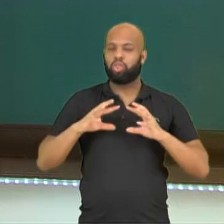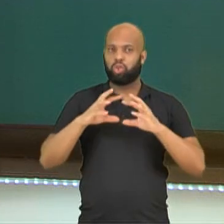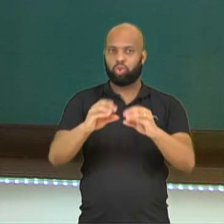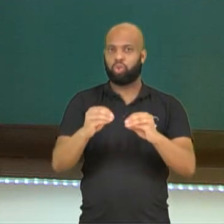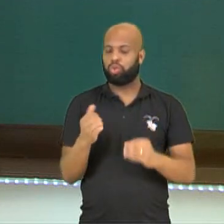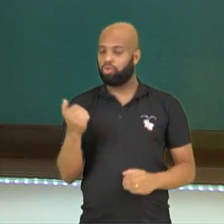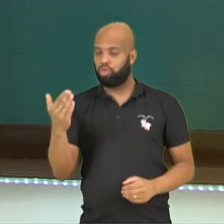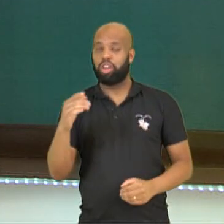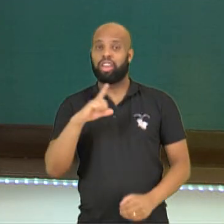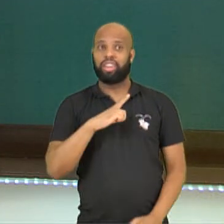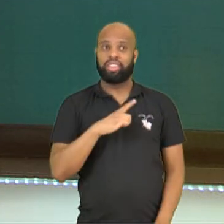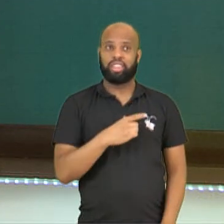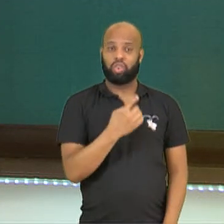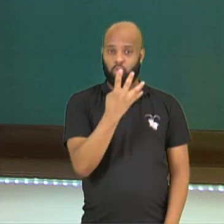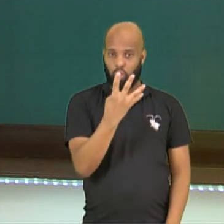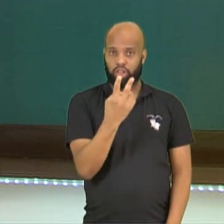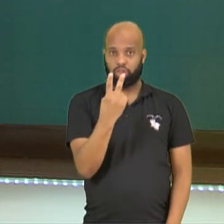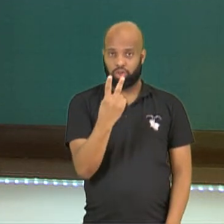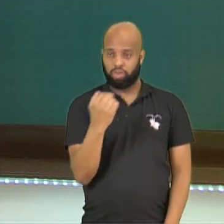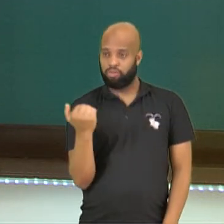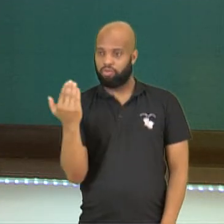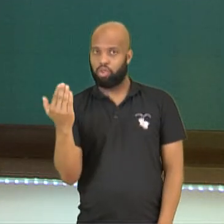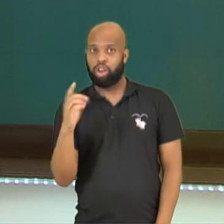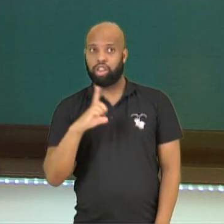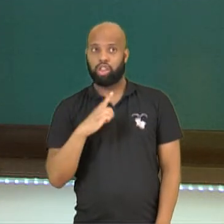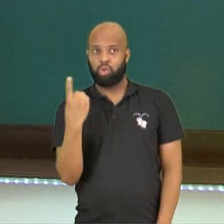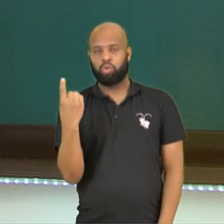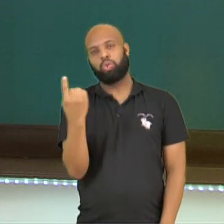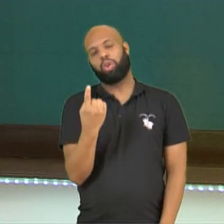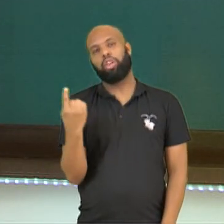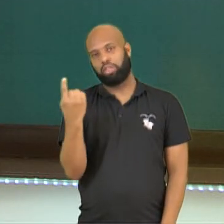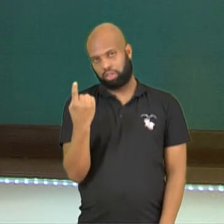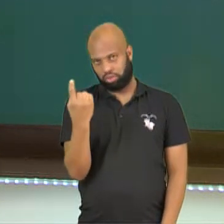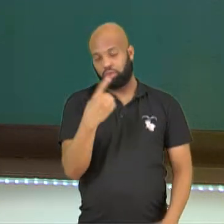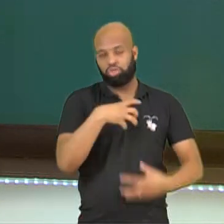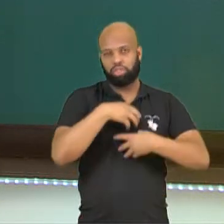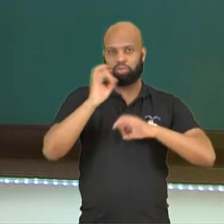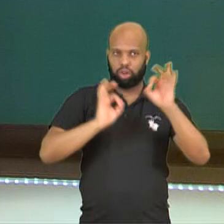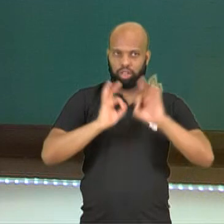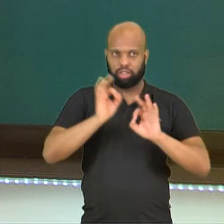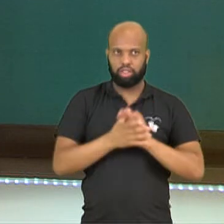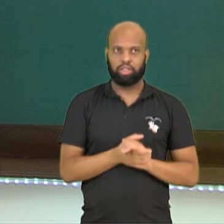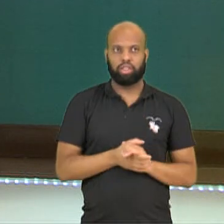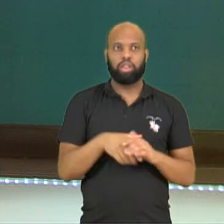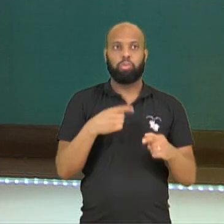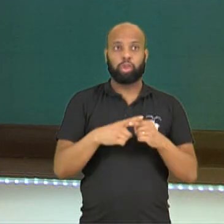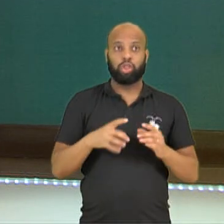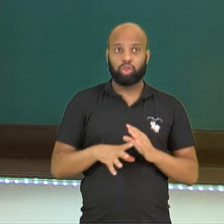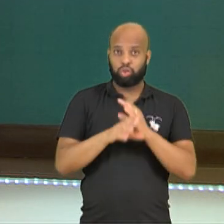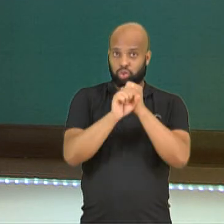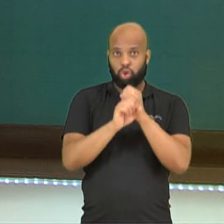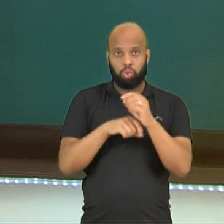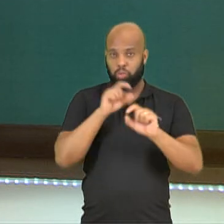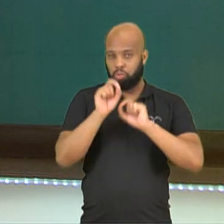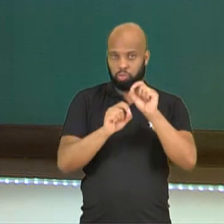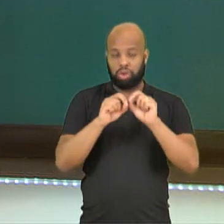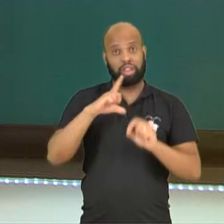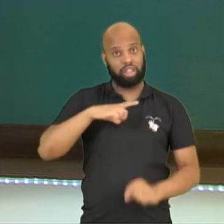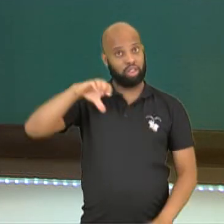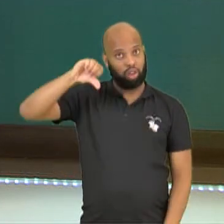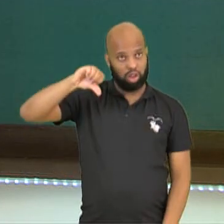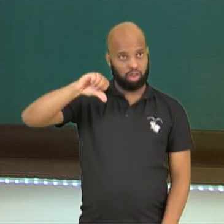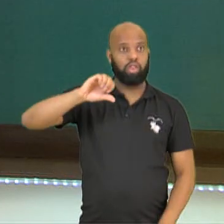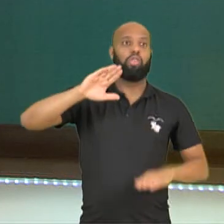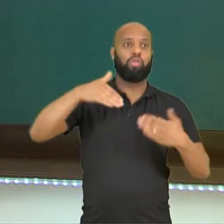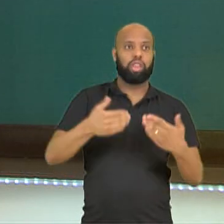também. 4 os números 2 saíram para fora e o outro ficou coitadinho lá dentro, né? Então, ficou 2 vezes 2, 4, 4 vezes 2, 8,